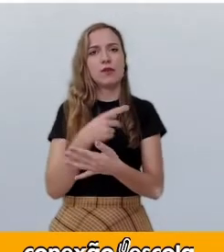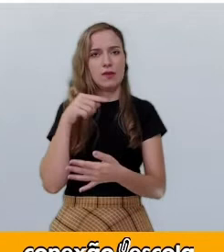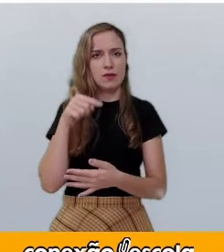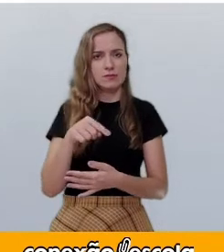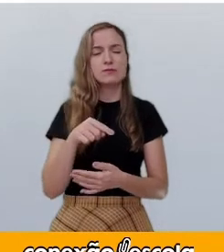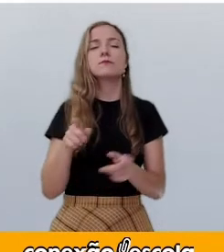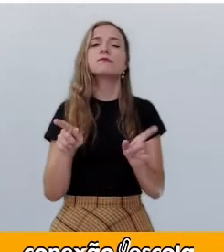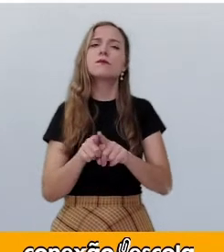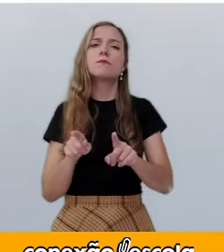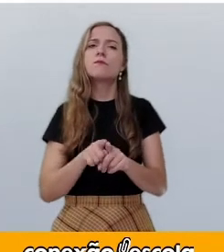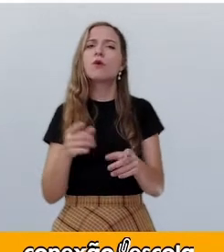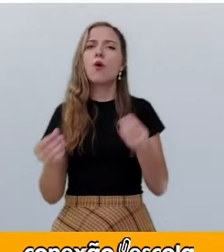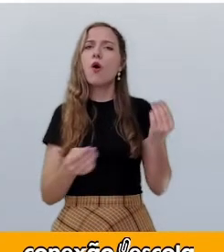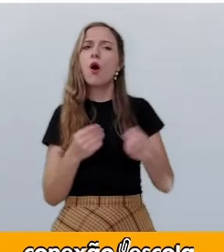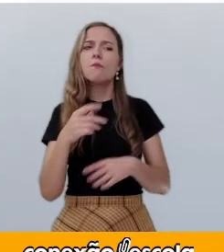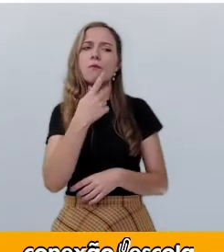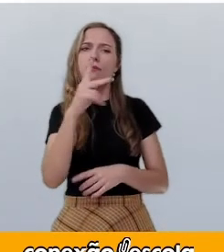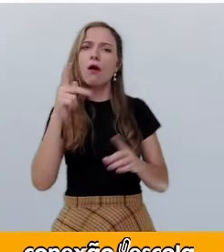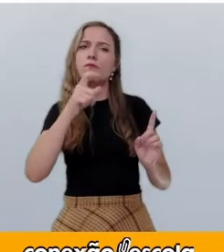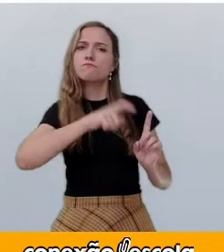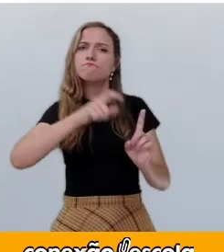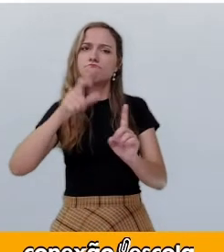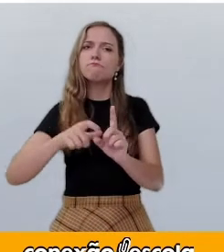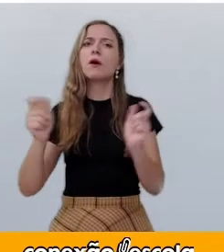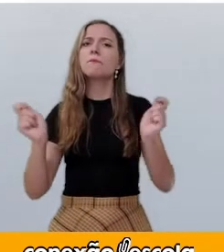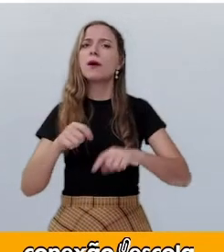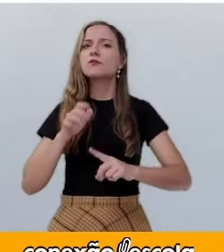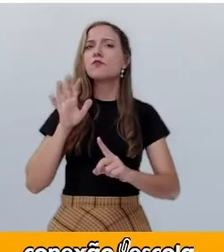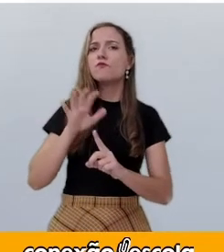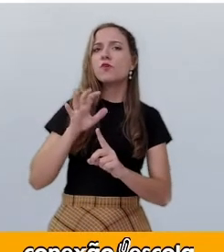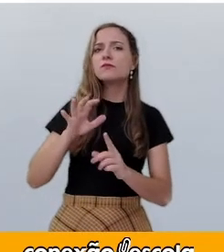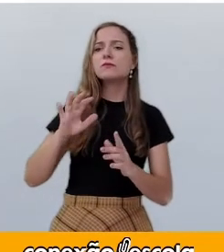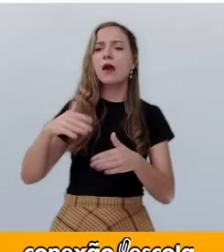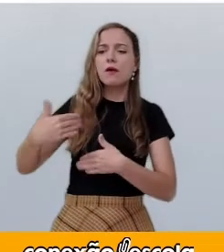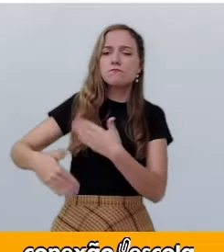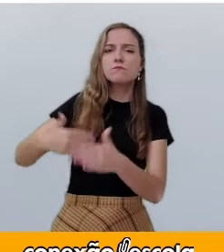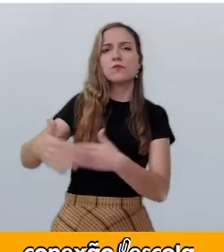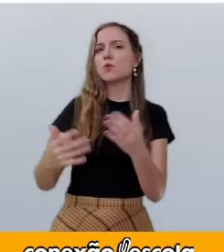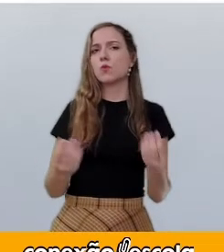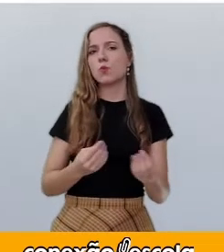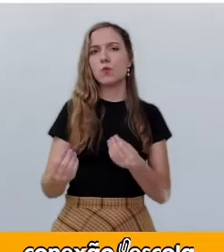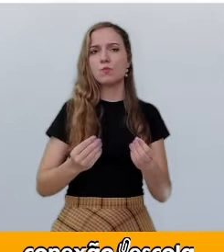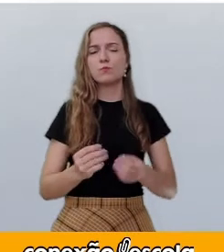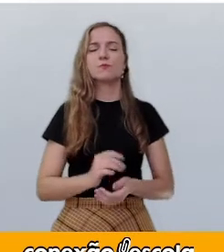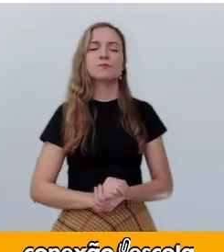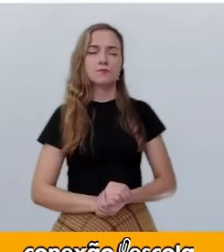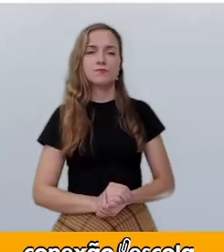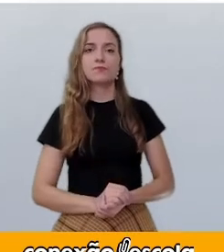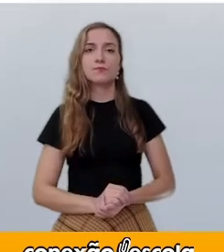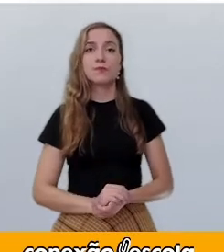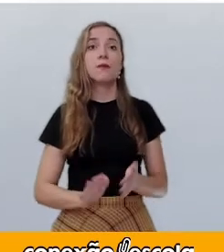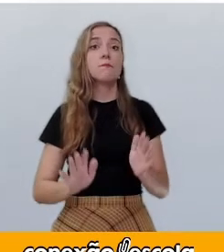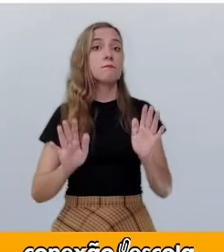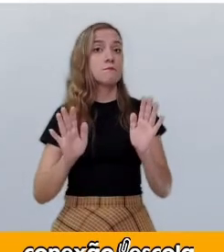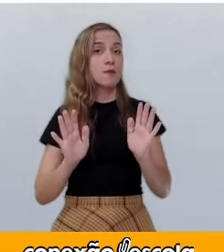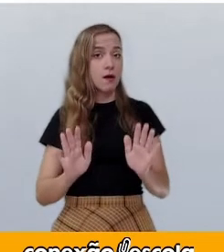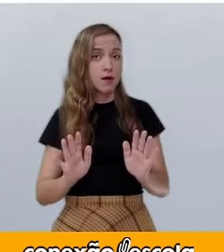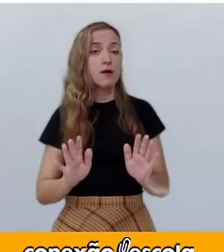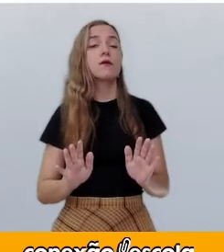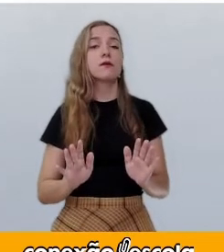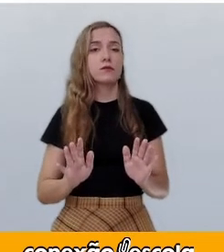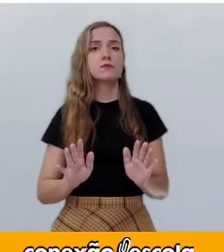e de qual maneira elas fazem parte do acontecimento no entanto